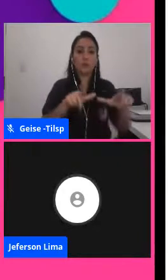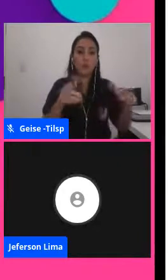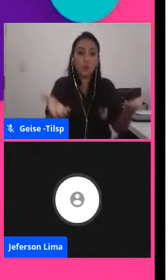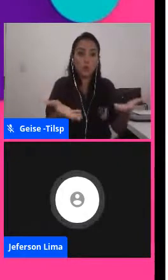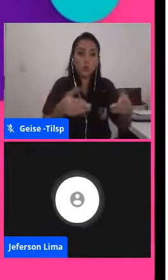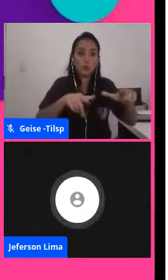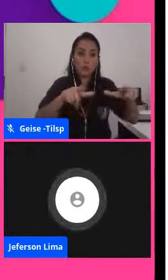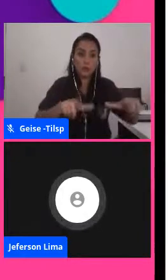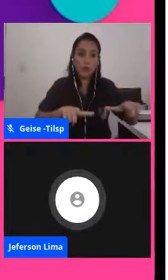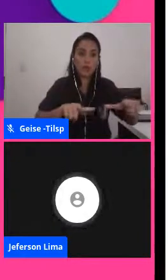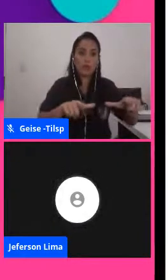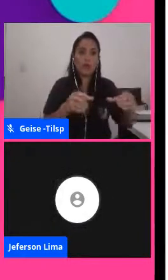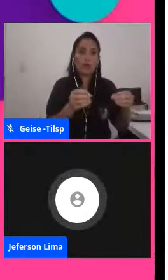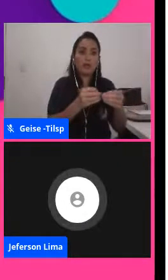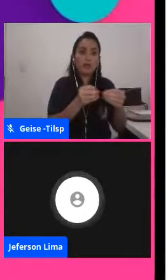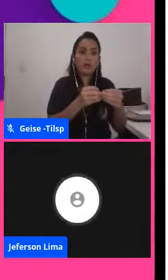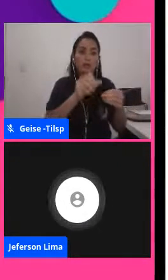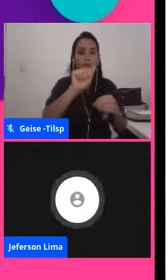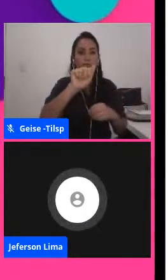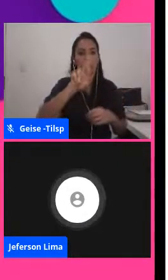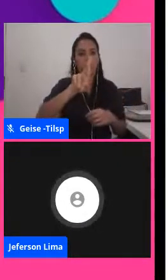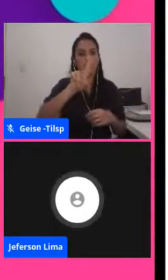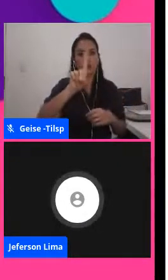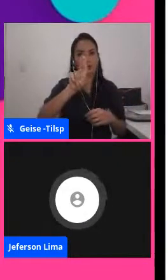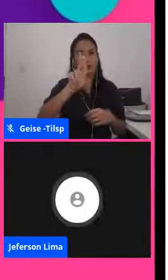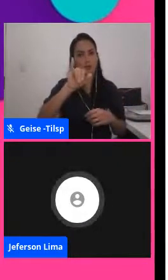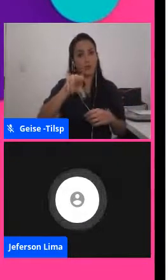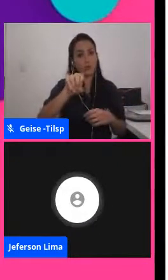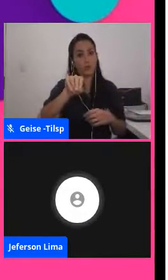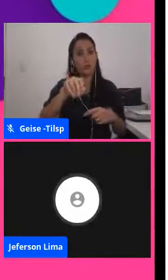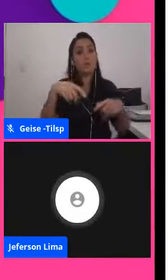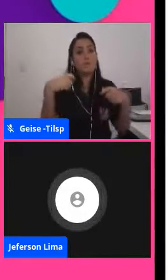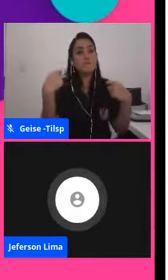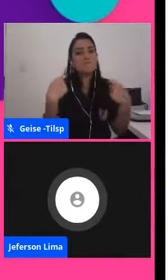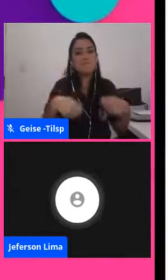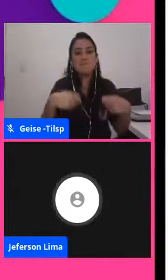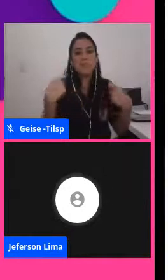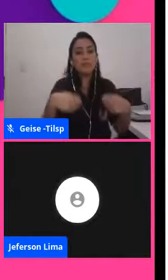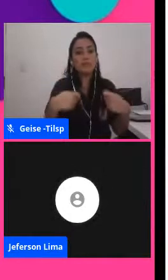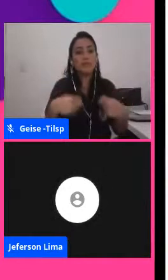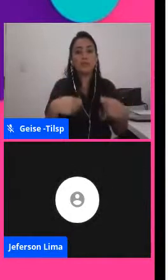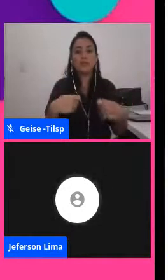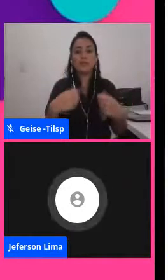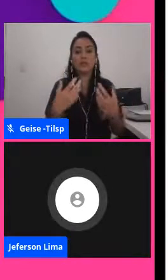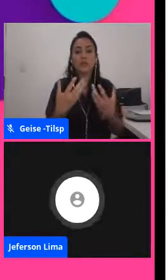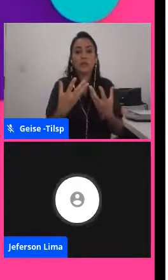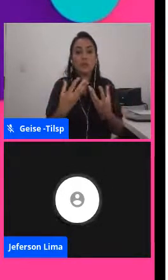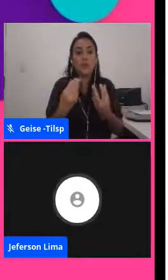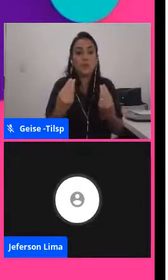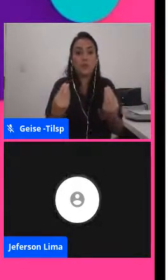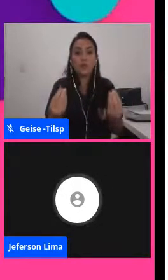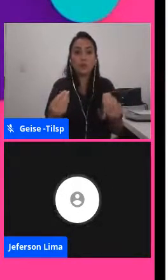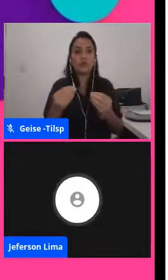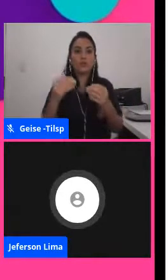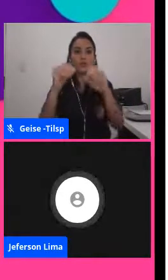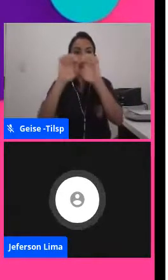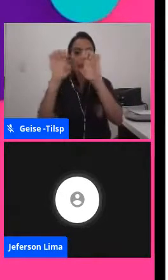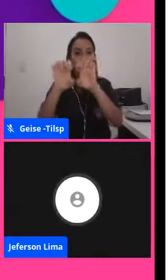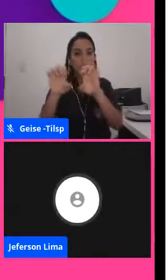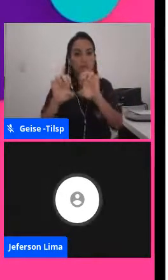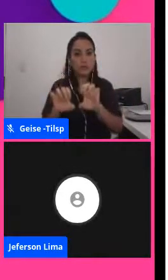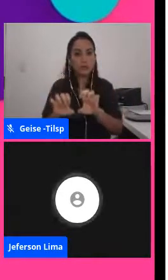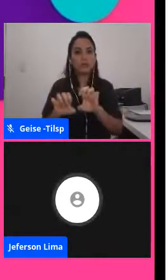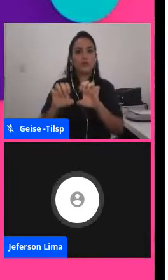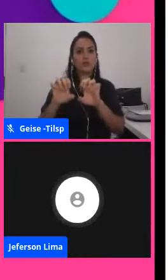né, totalmente open source, etc., né, ele depende muito da arquitetura da AVR-GCC, do AVR-GCC, né, que é o compilador